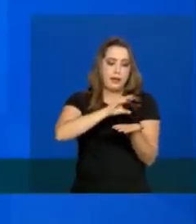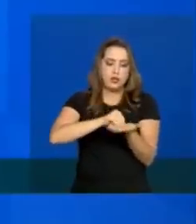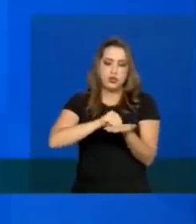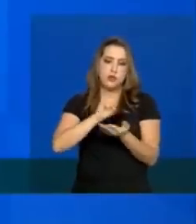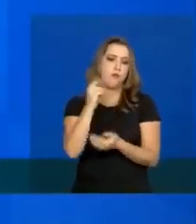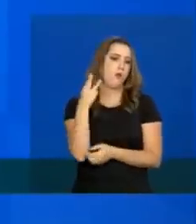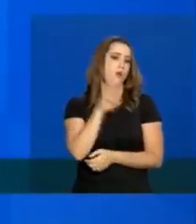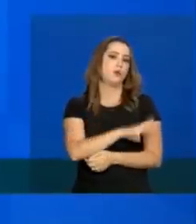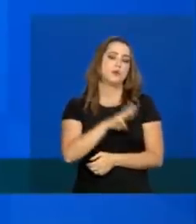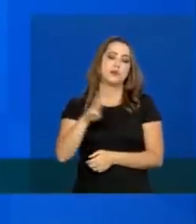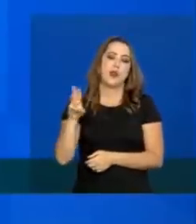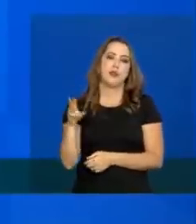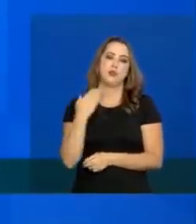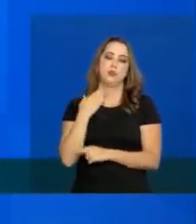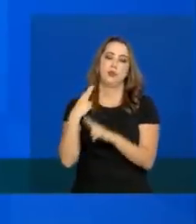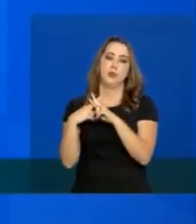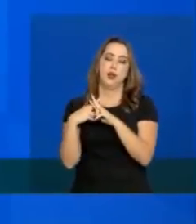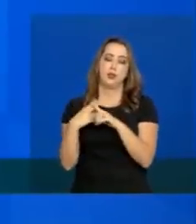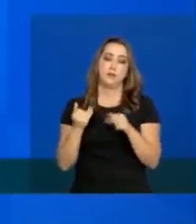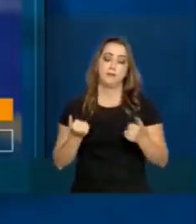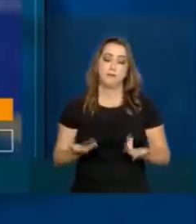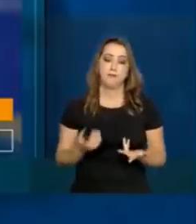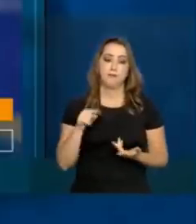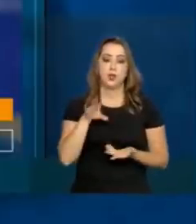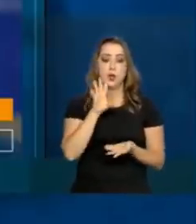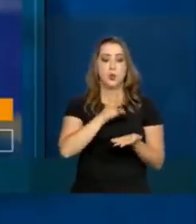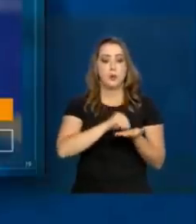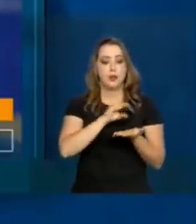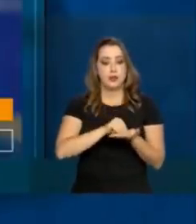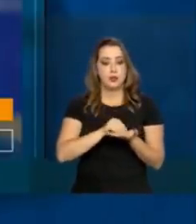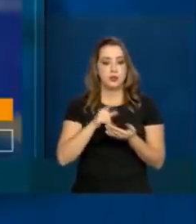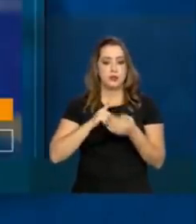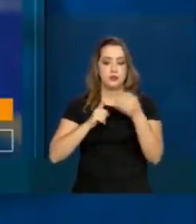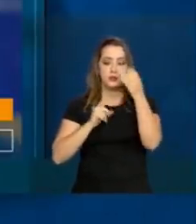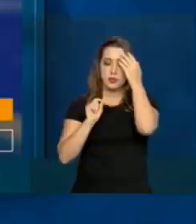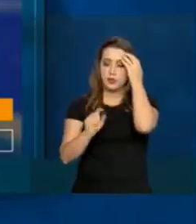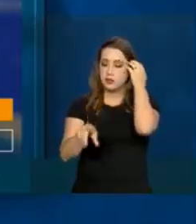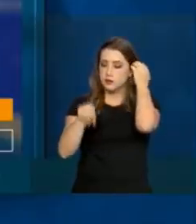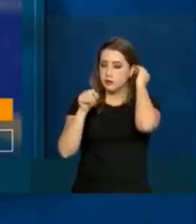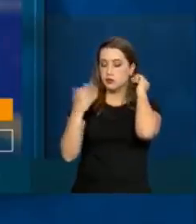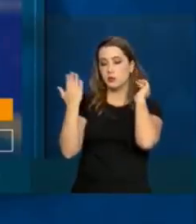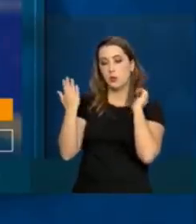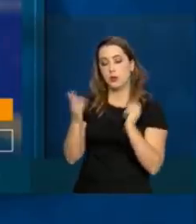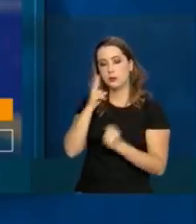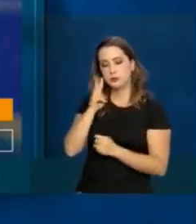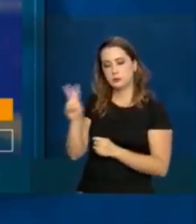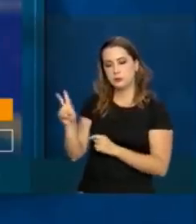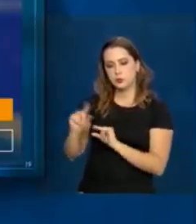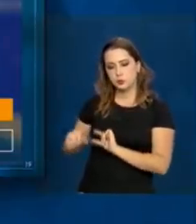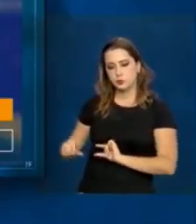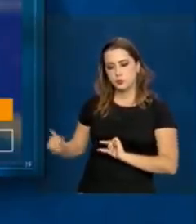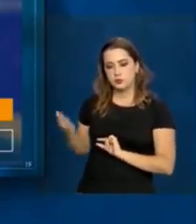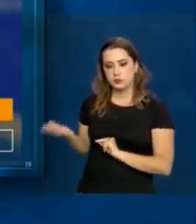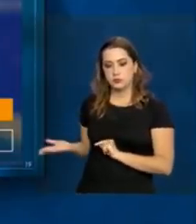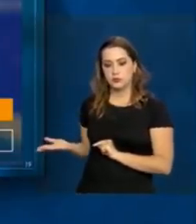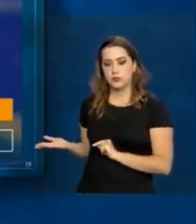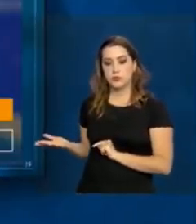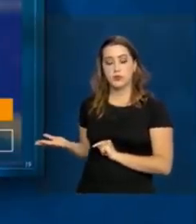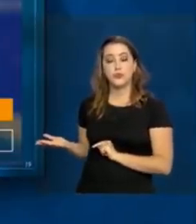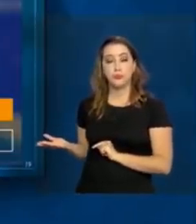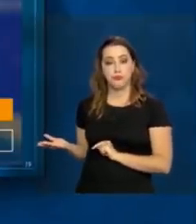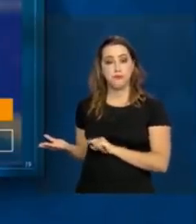no site da Caixa. Então, no aplicativo, você tem essa opção, acompanhe a sua